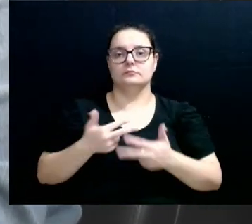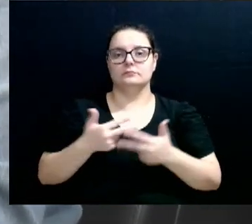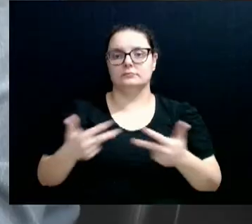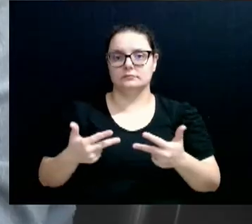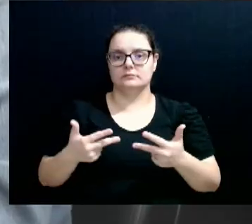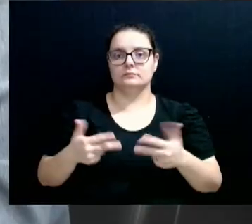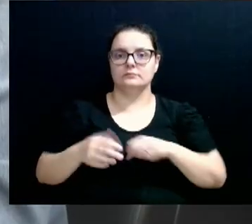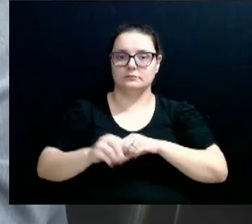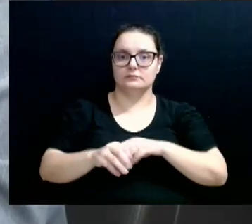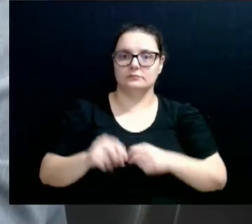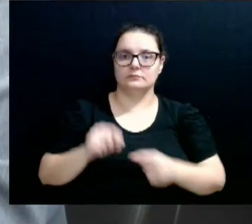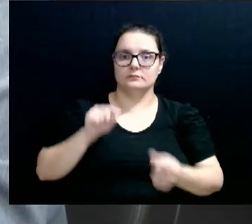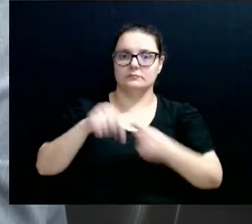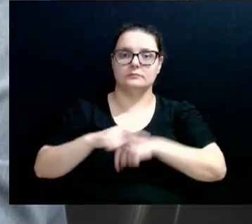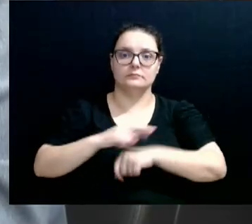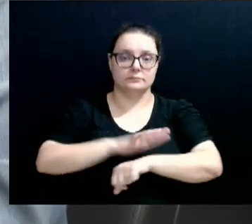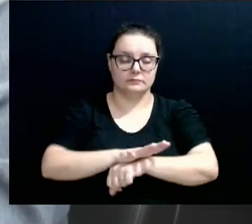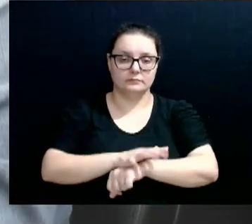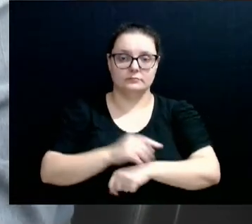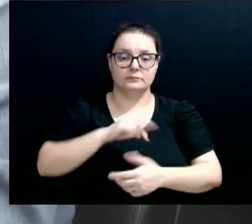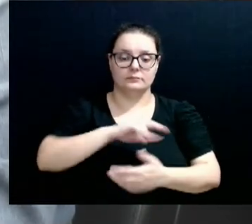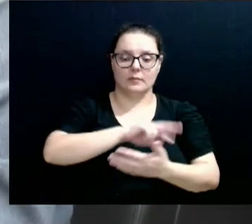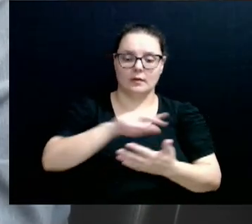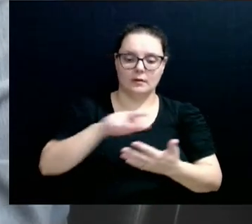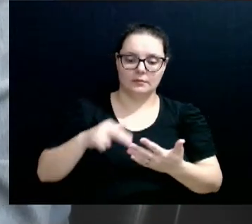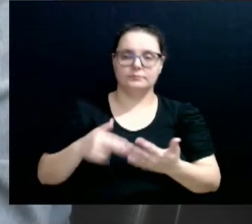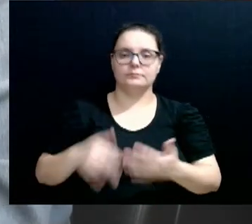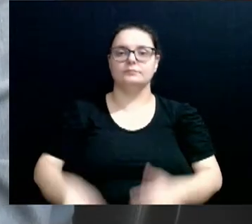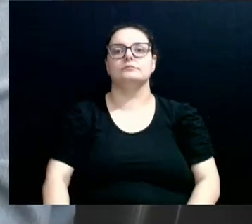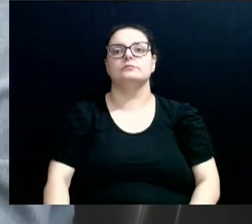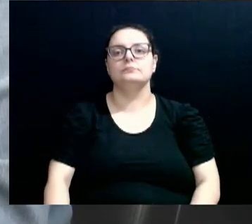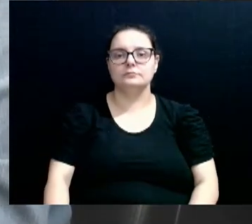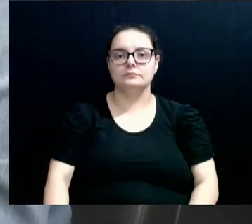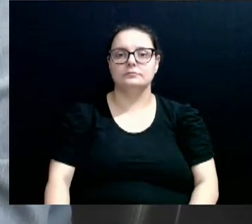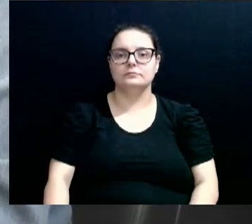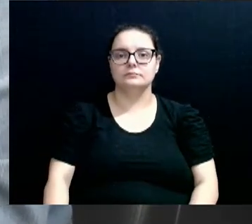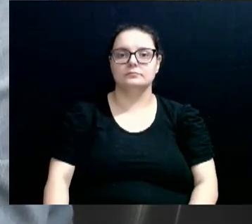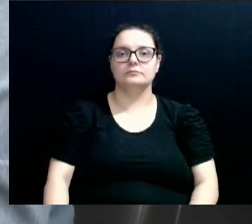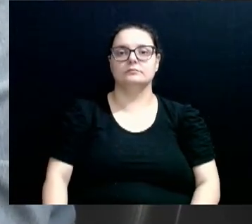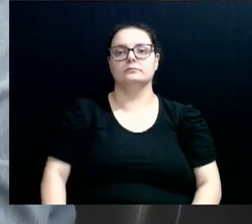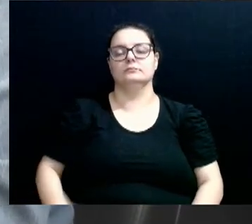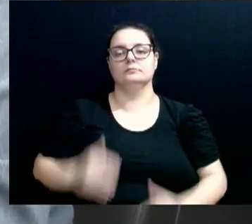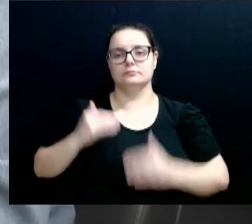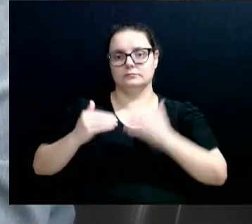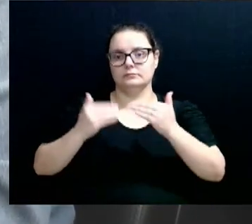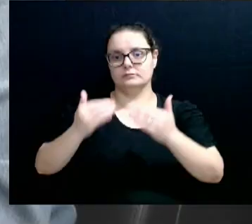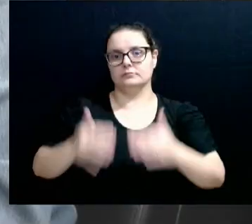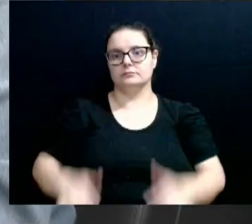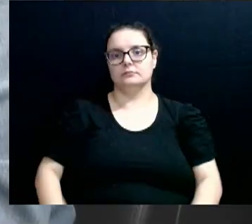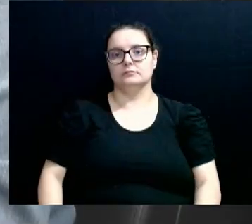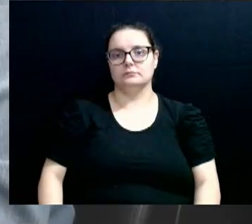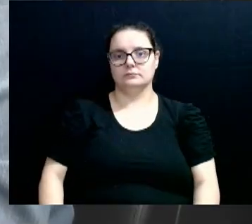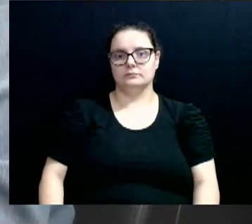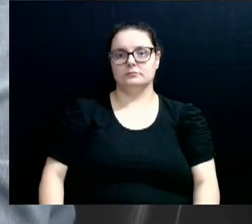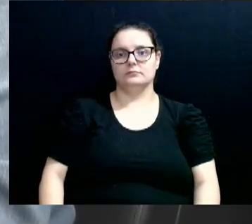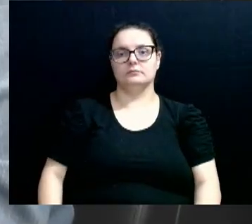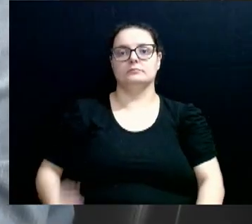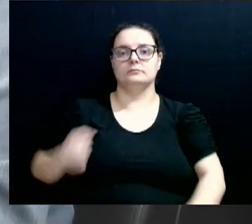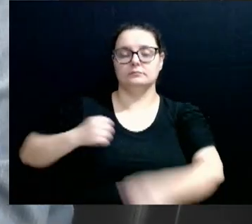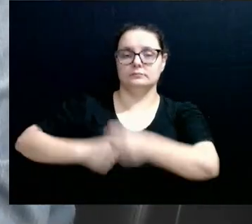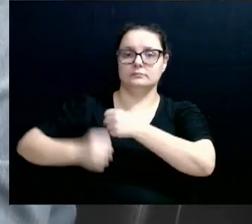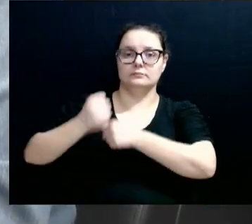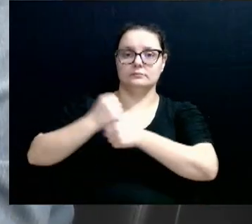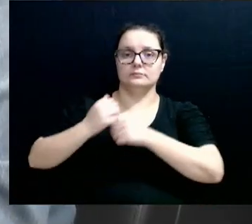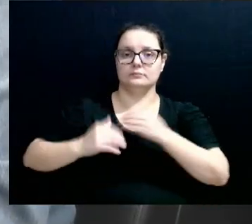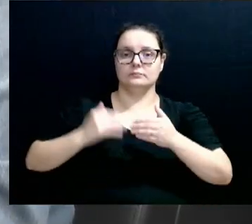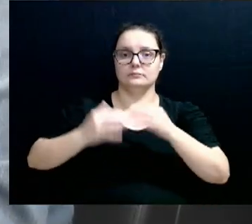antirracista. Então uma das ações que a gente desenvolveu, no ano passado a gente desenvolveu um ciclo de palestras